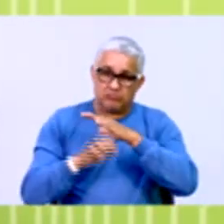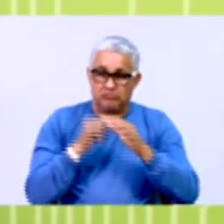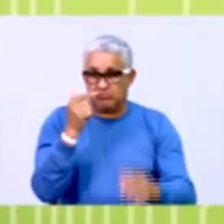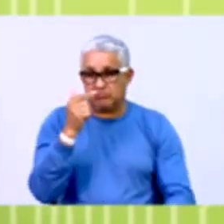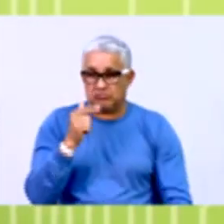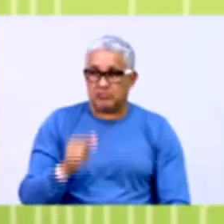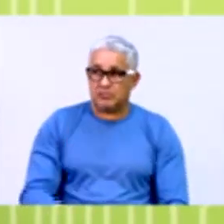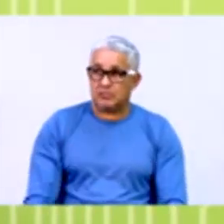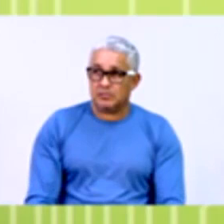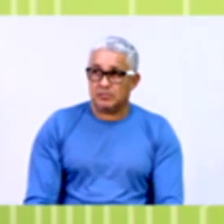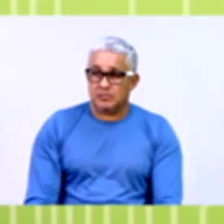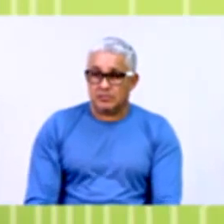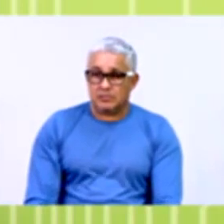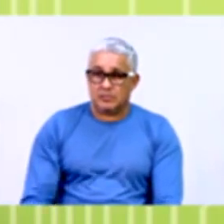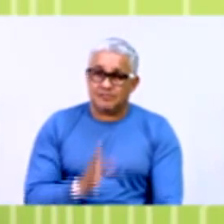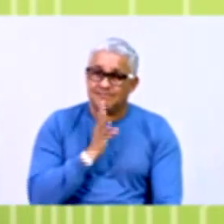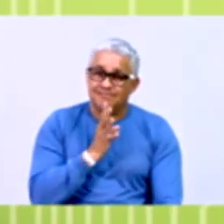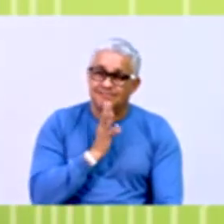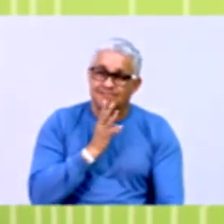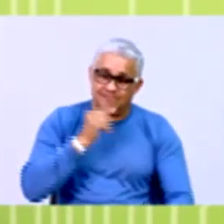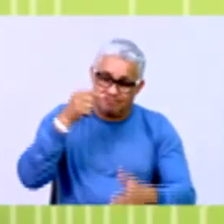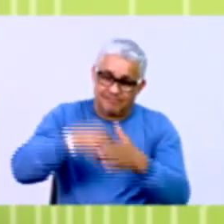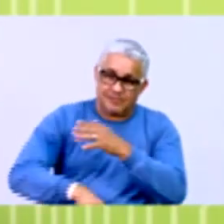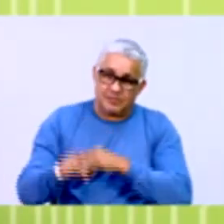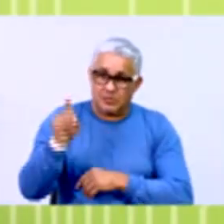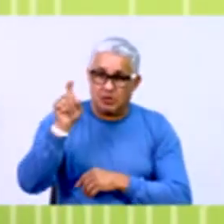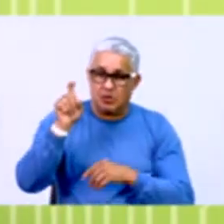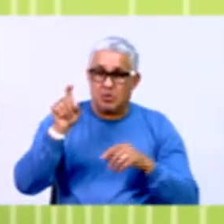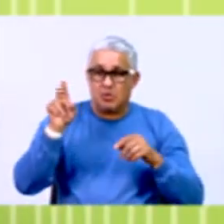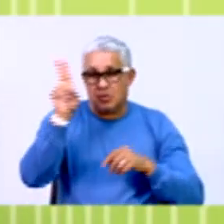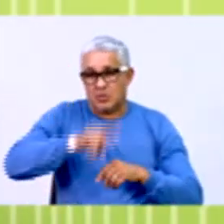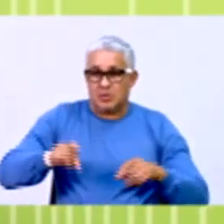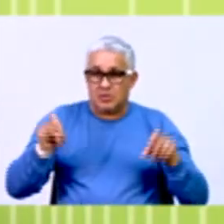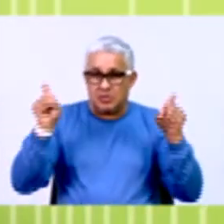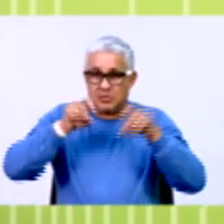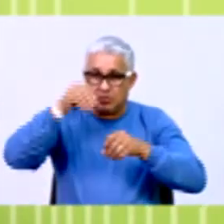essa expertise de usar o computador, não sabia nem o que estava